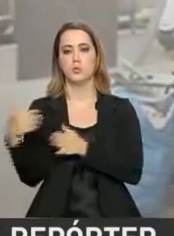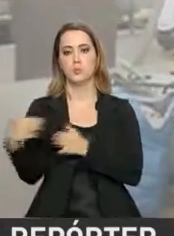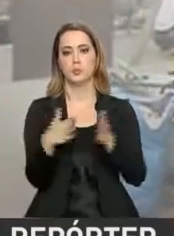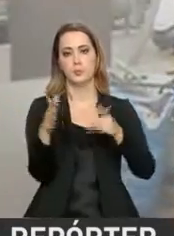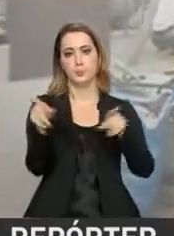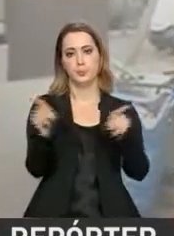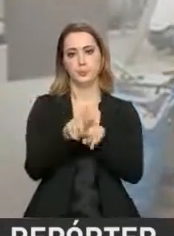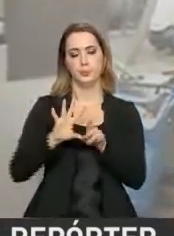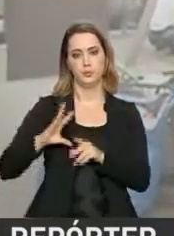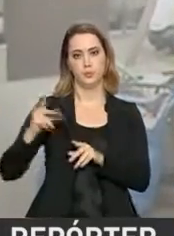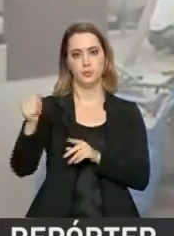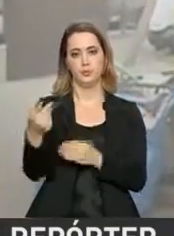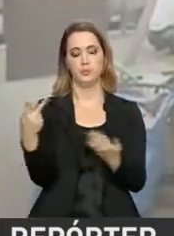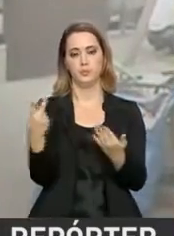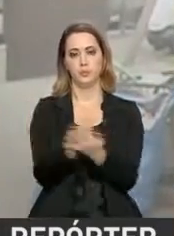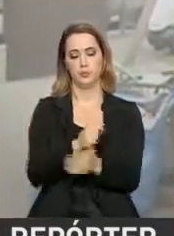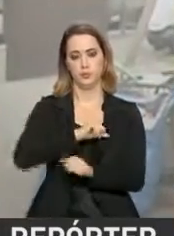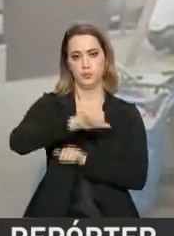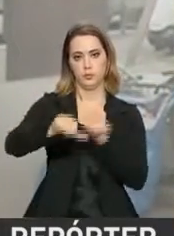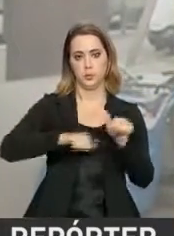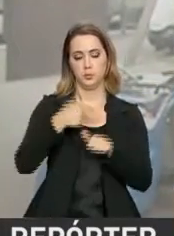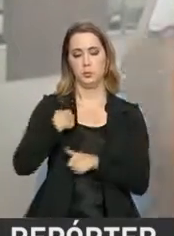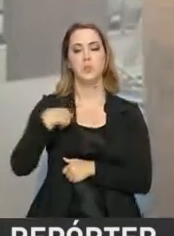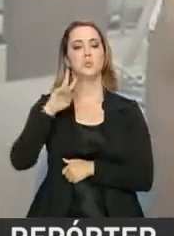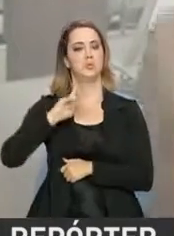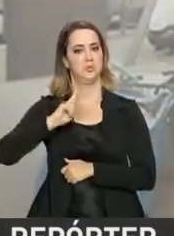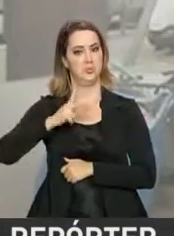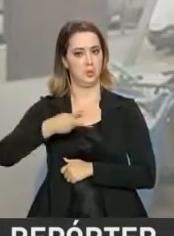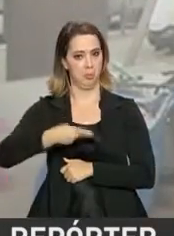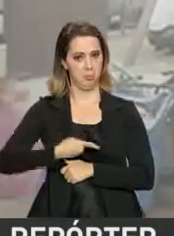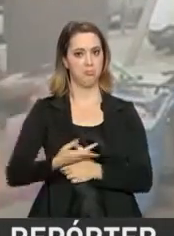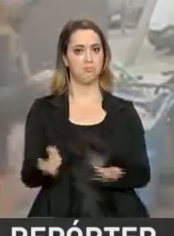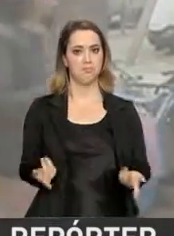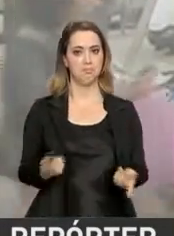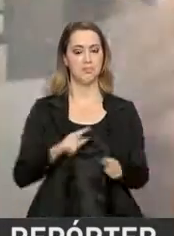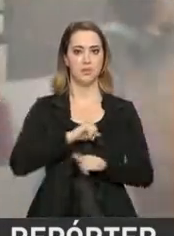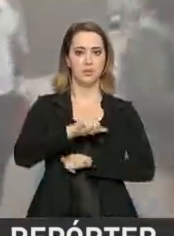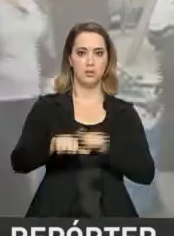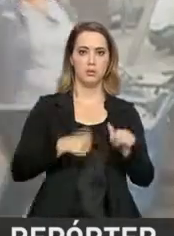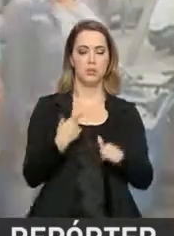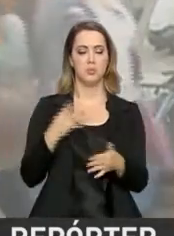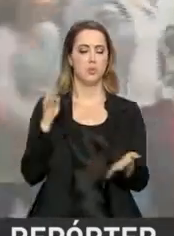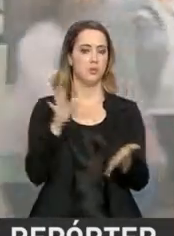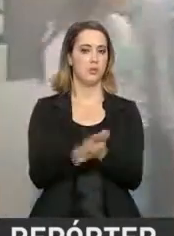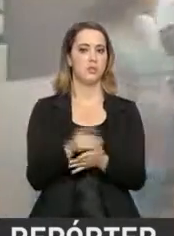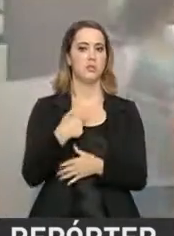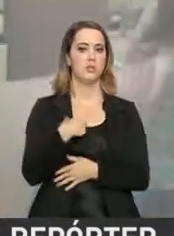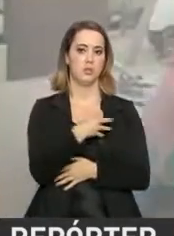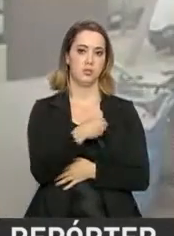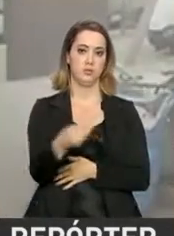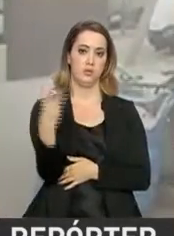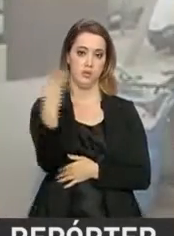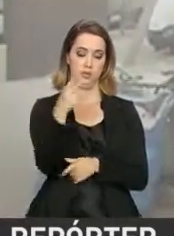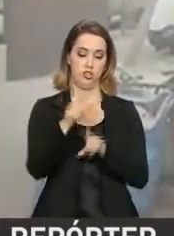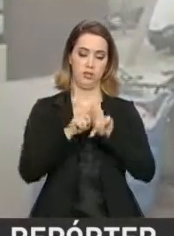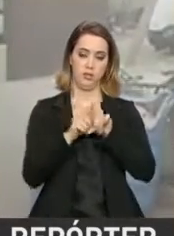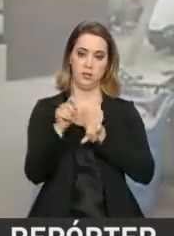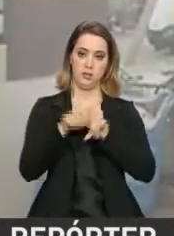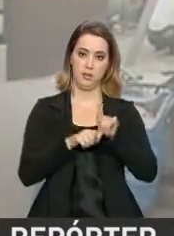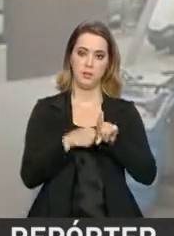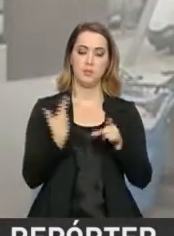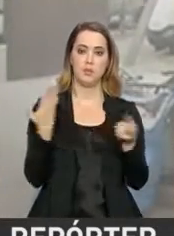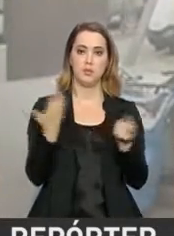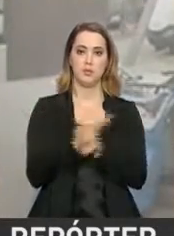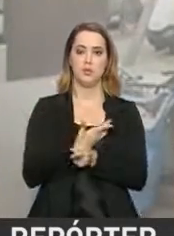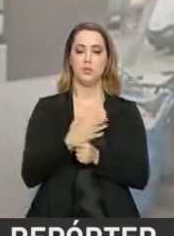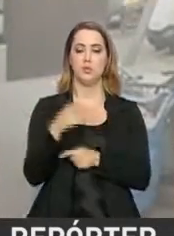tudo isso teve uma grande mudança também na minha vida pessoal também, porque logo depois também eu também casei, tenho meu filho que tem 3 meses, né? Hoje